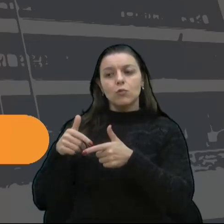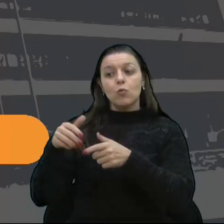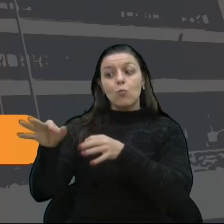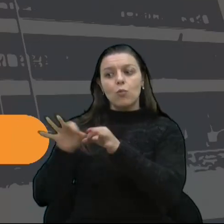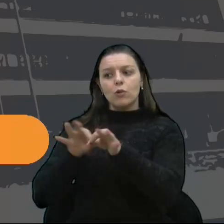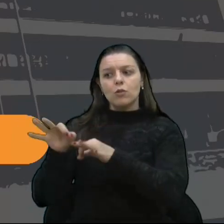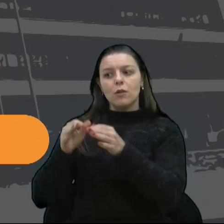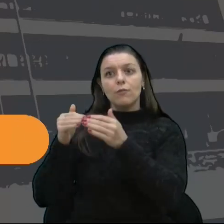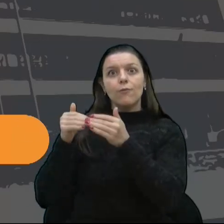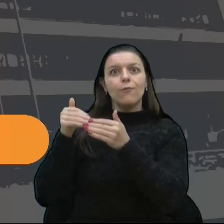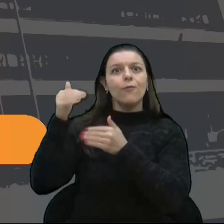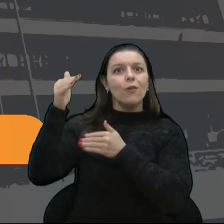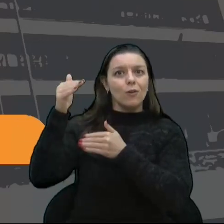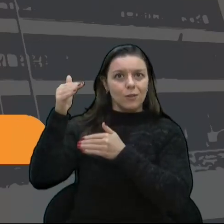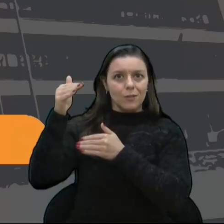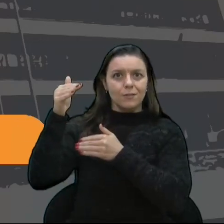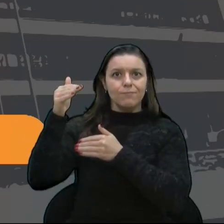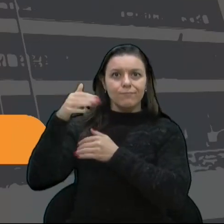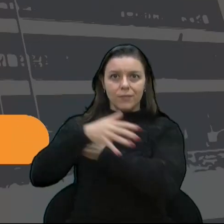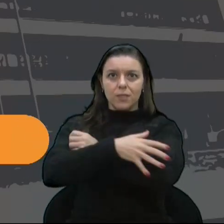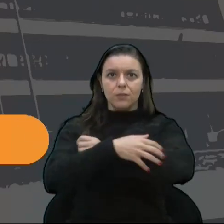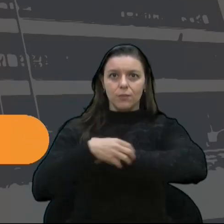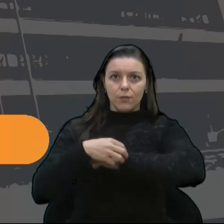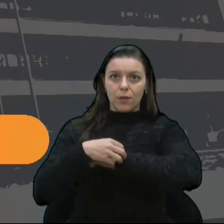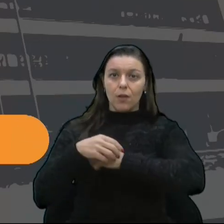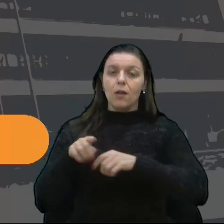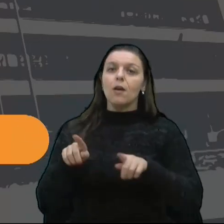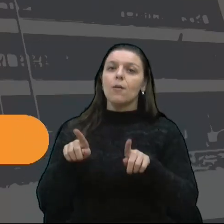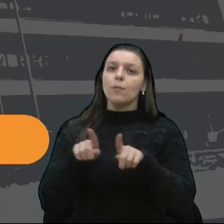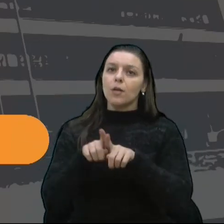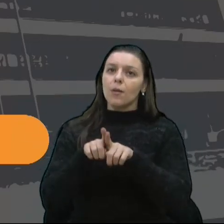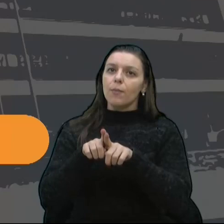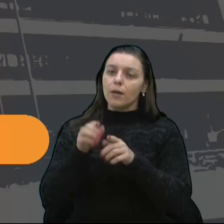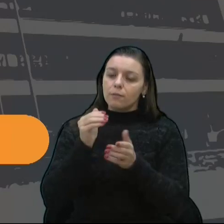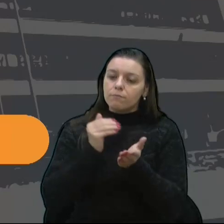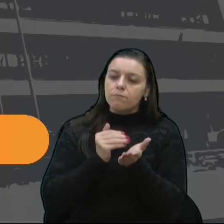gente um fôlego para a gente poder abraçar uma iniciativa como essa